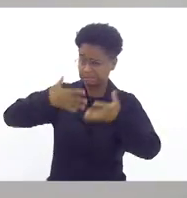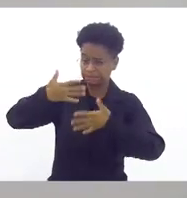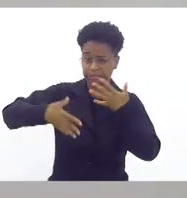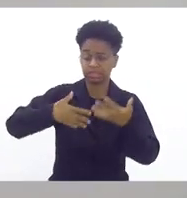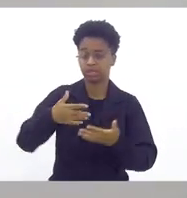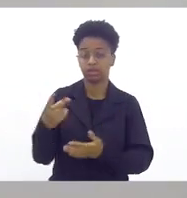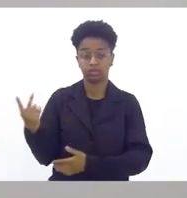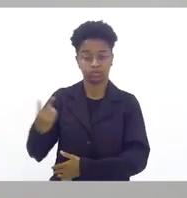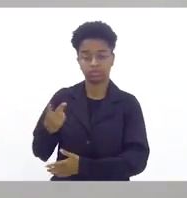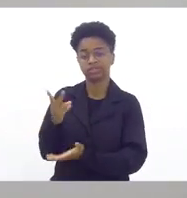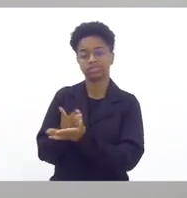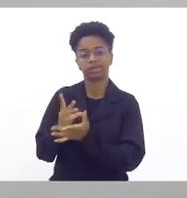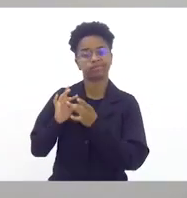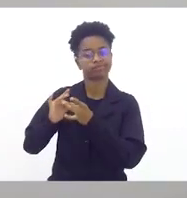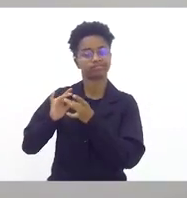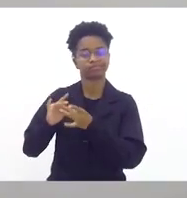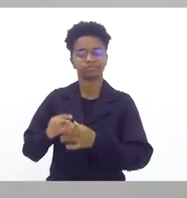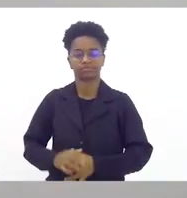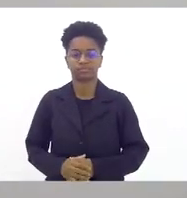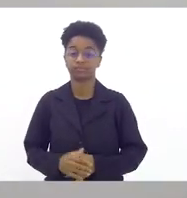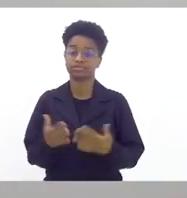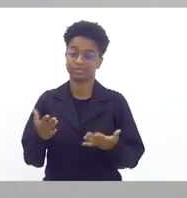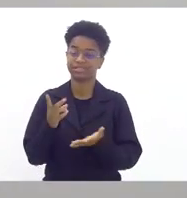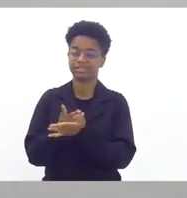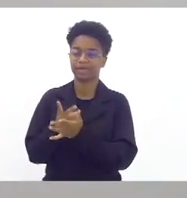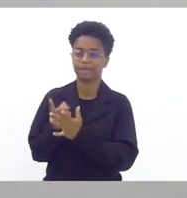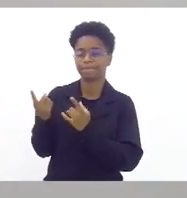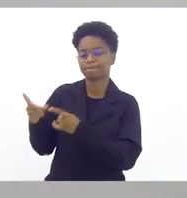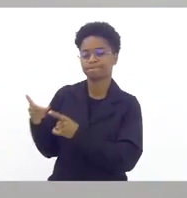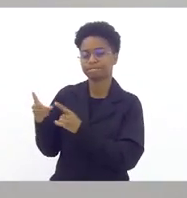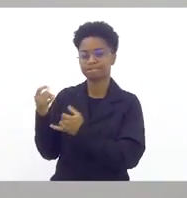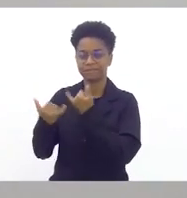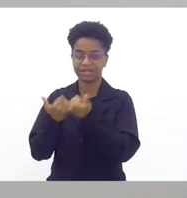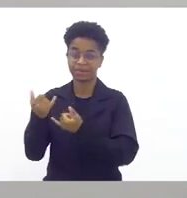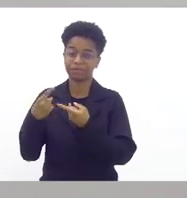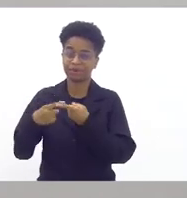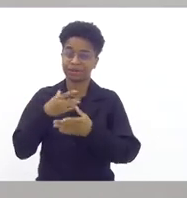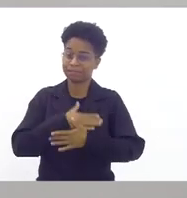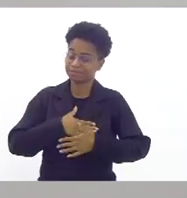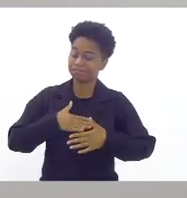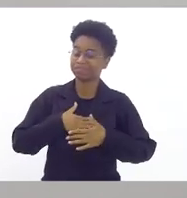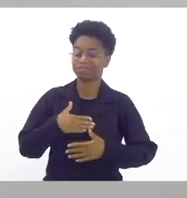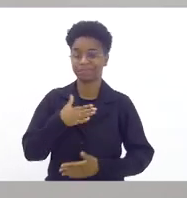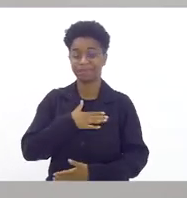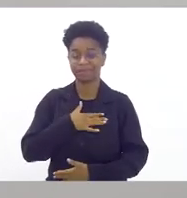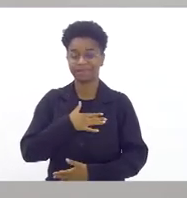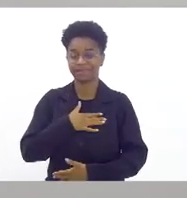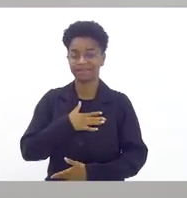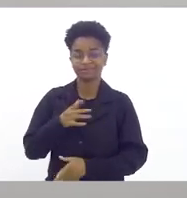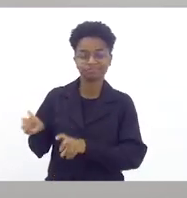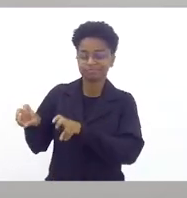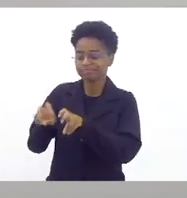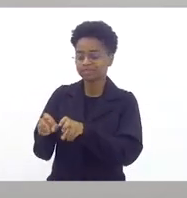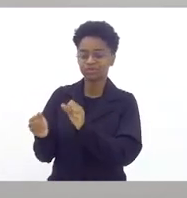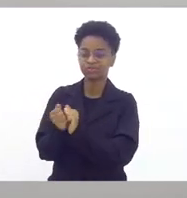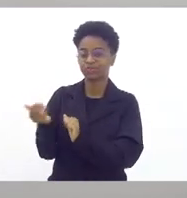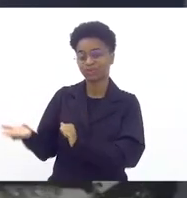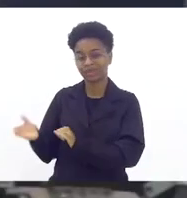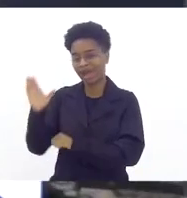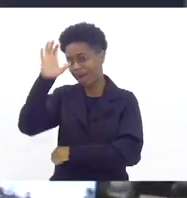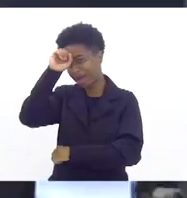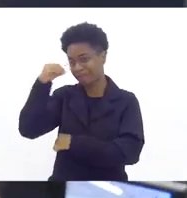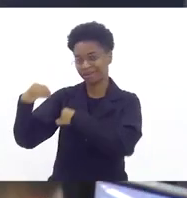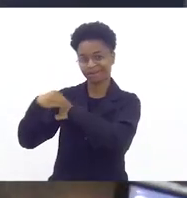deputados. É sempre junto. E a gente está sempre brincando com ele, que é uma honra para mim ser parlamentar ao lado dele e aprender com esse